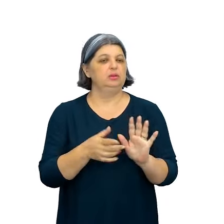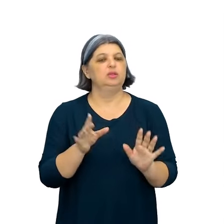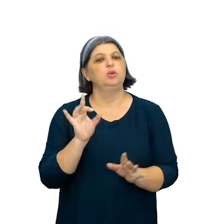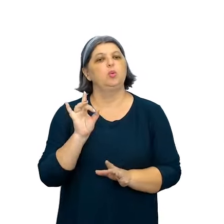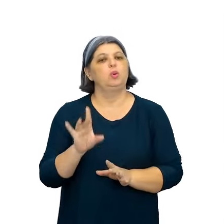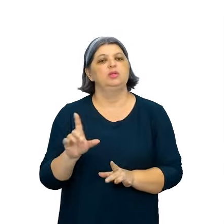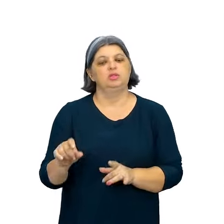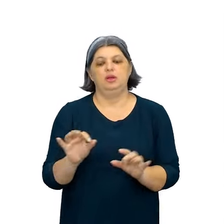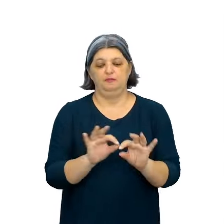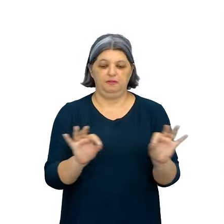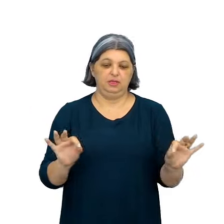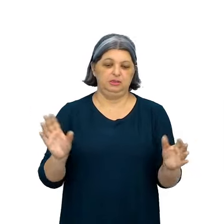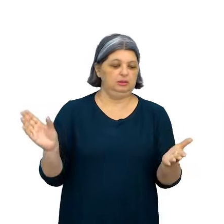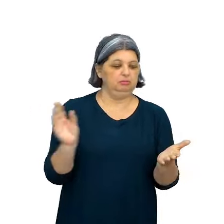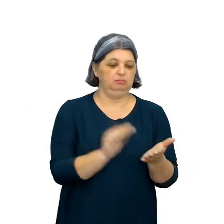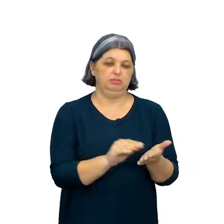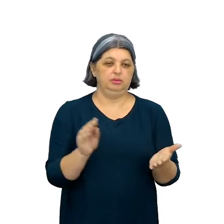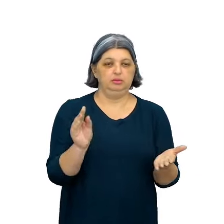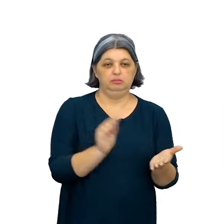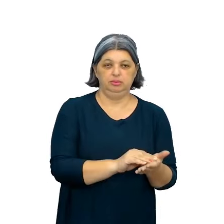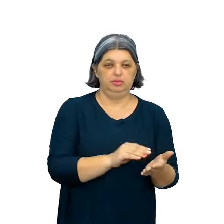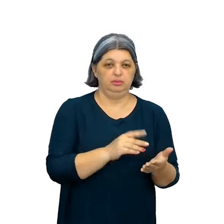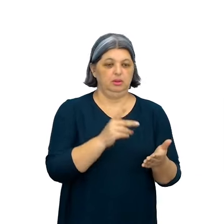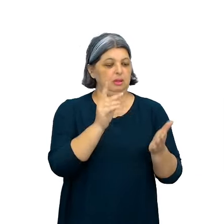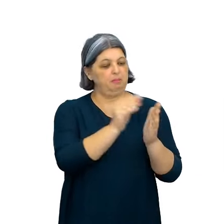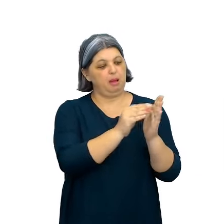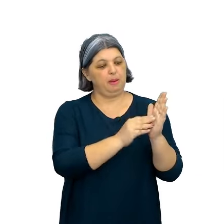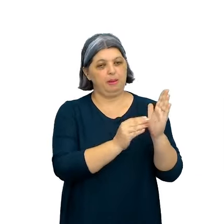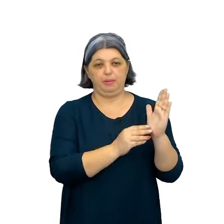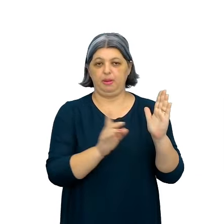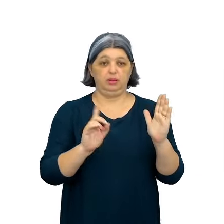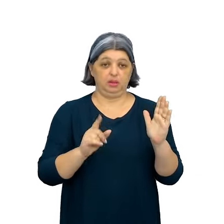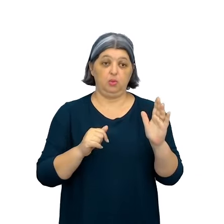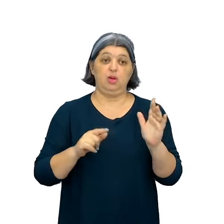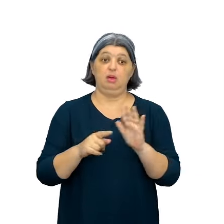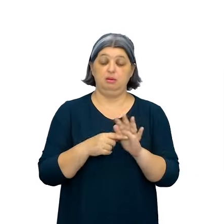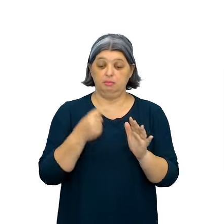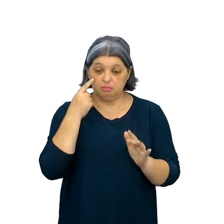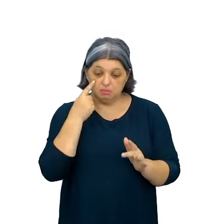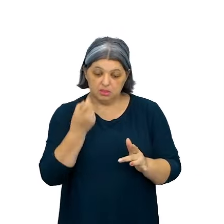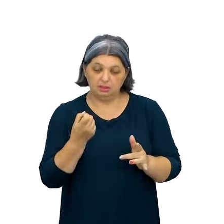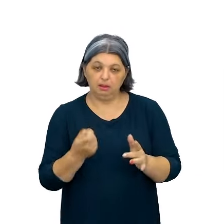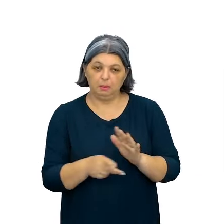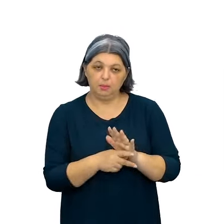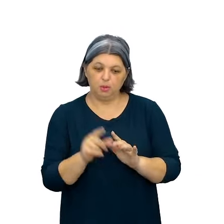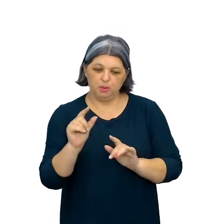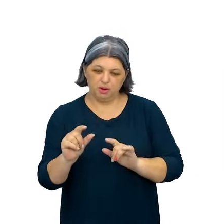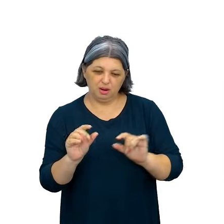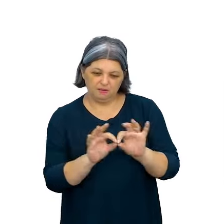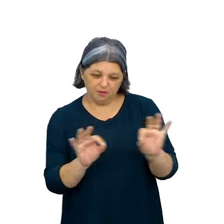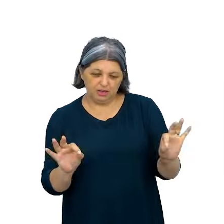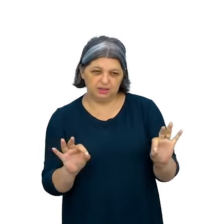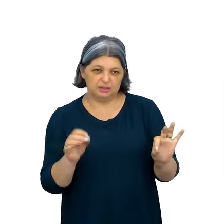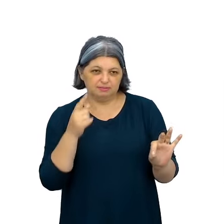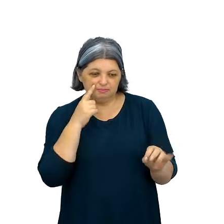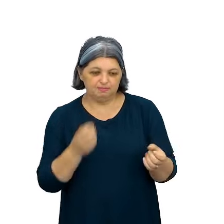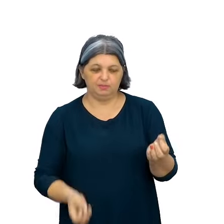as frases e ir colocando as frases uma embaixo da outra. É para, a partir das frases ou das ideias das frases, eles construírem